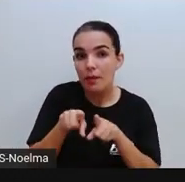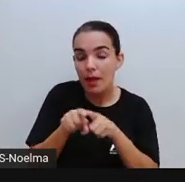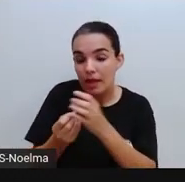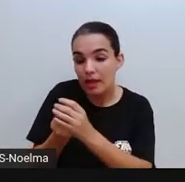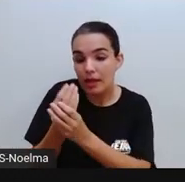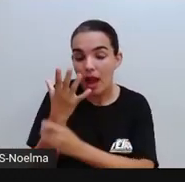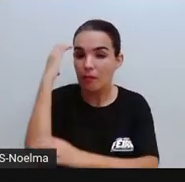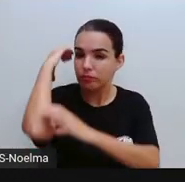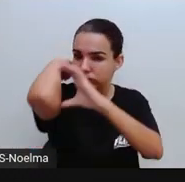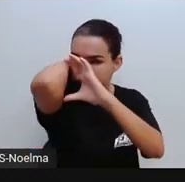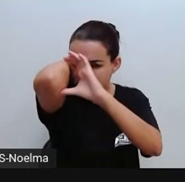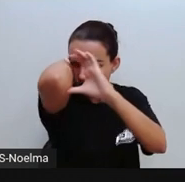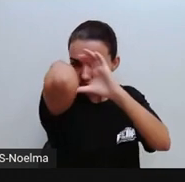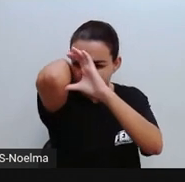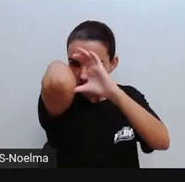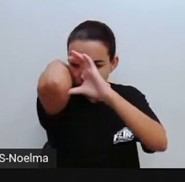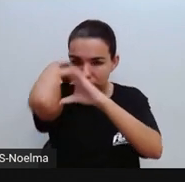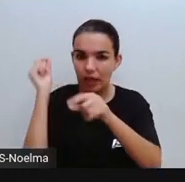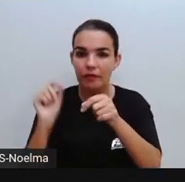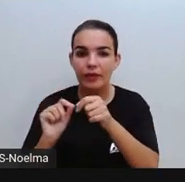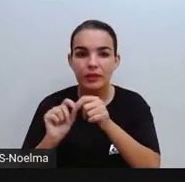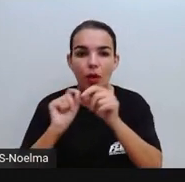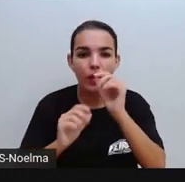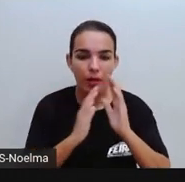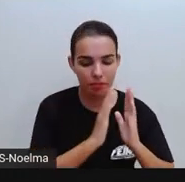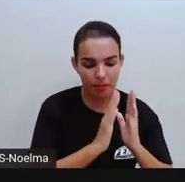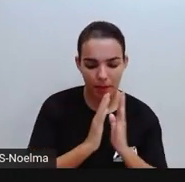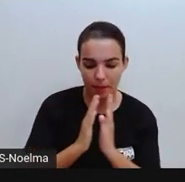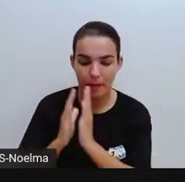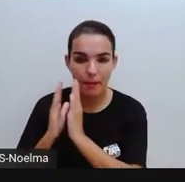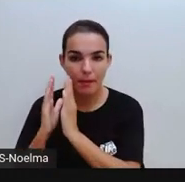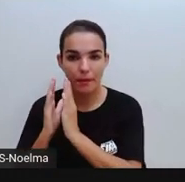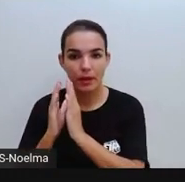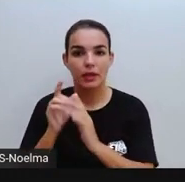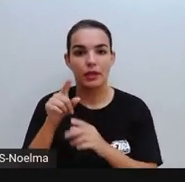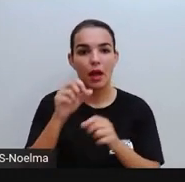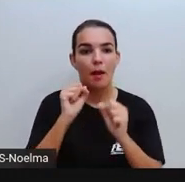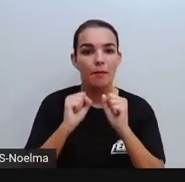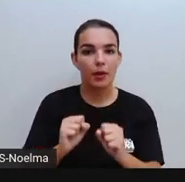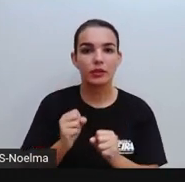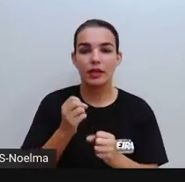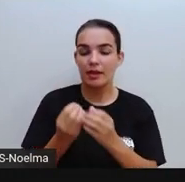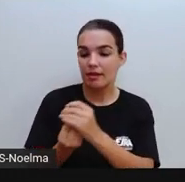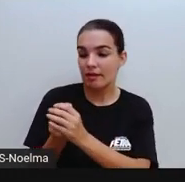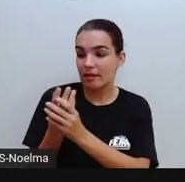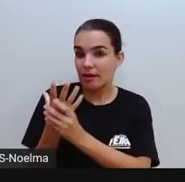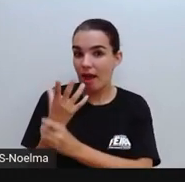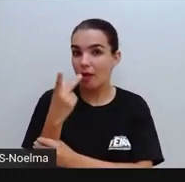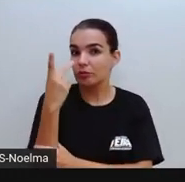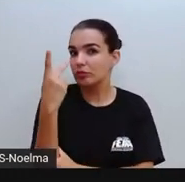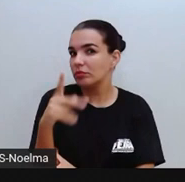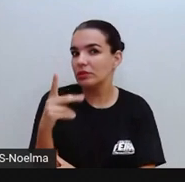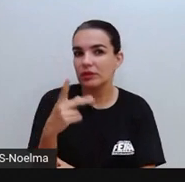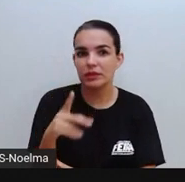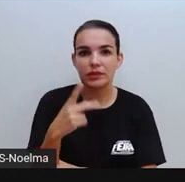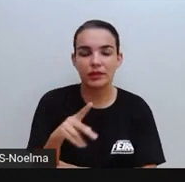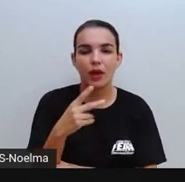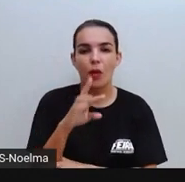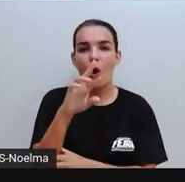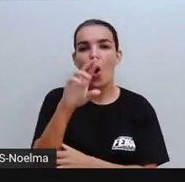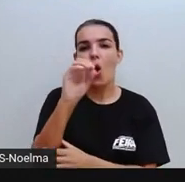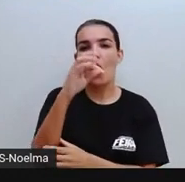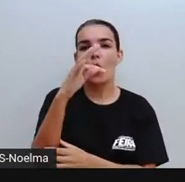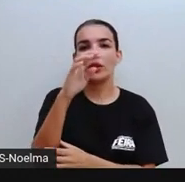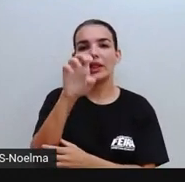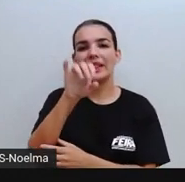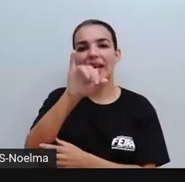aí vocês podem seguir o roteiro e seguir um roteiro né Vocês podem estar criando o roteiro de vocês então o que é